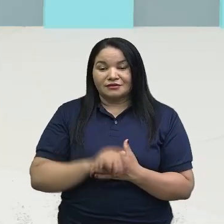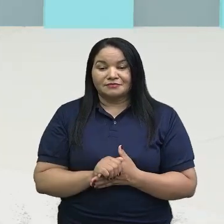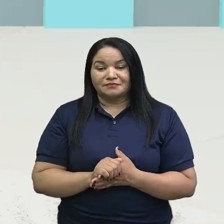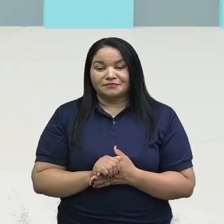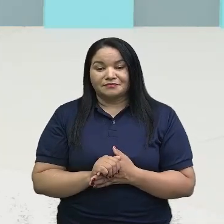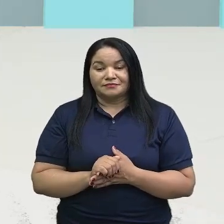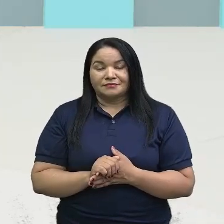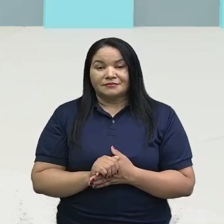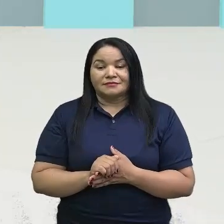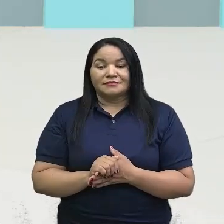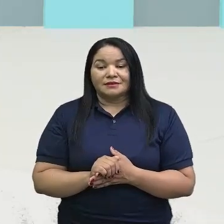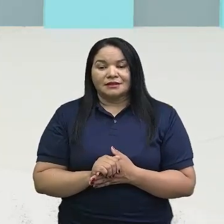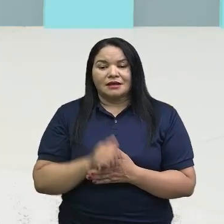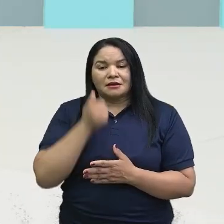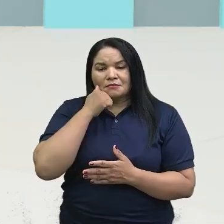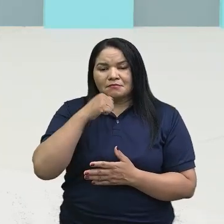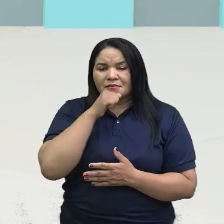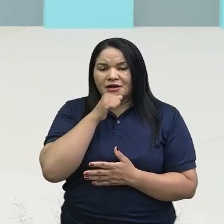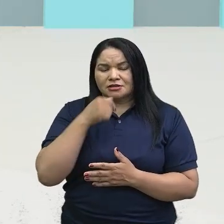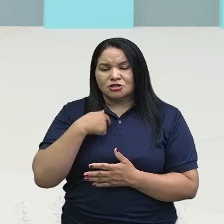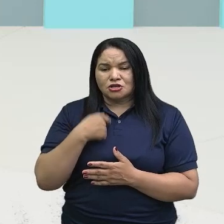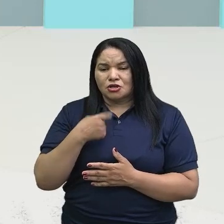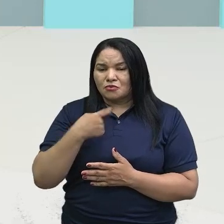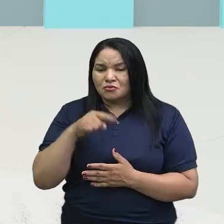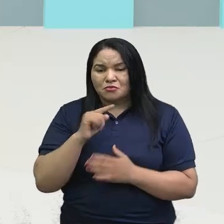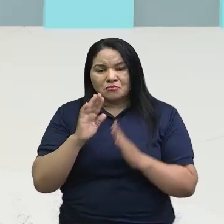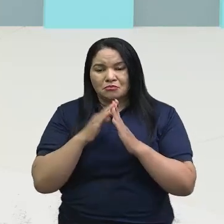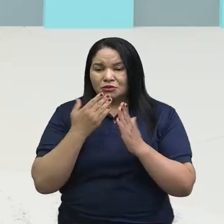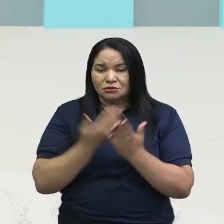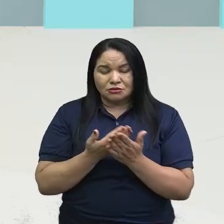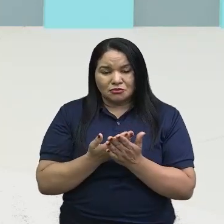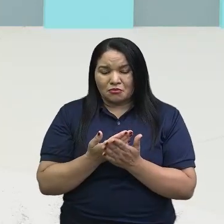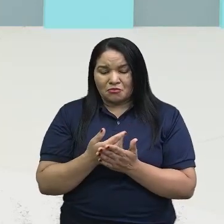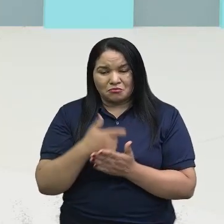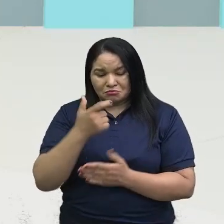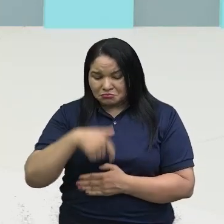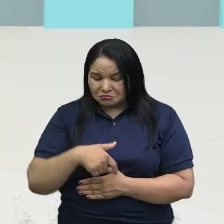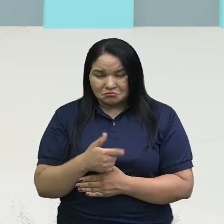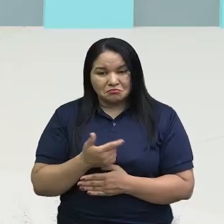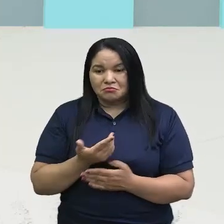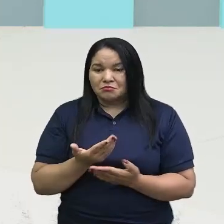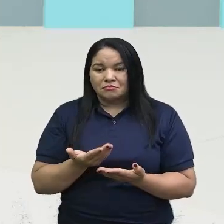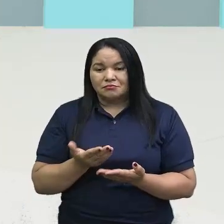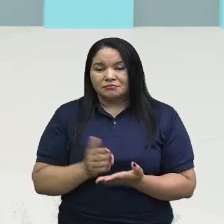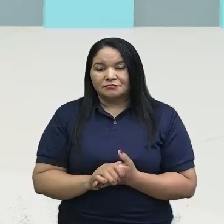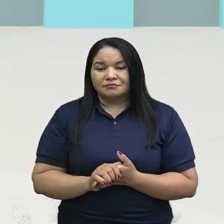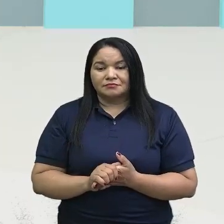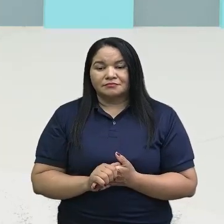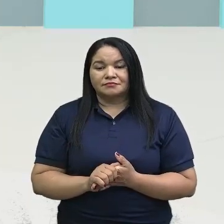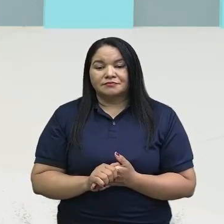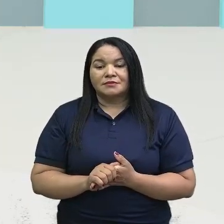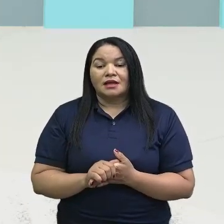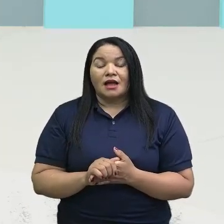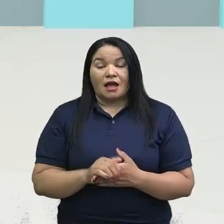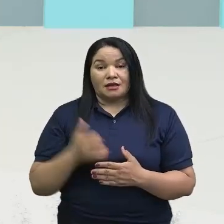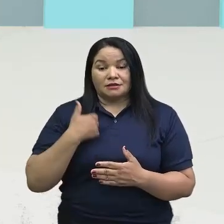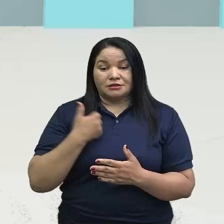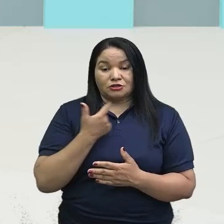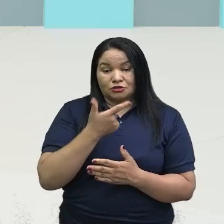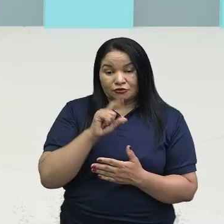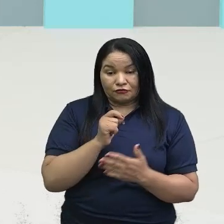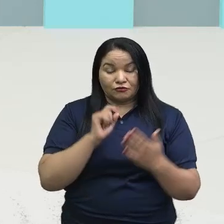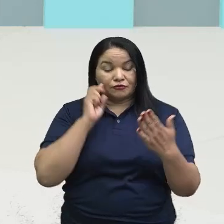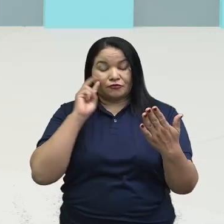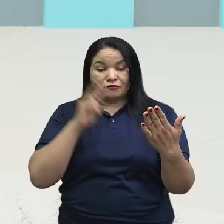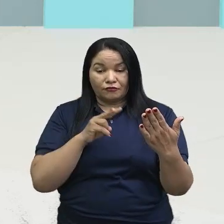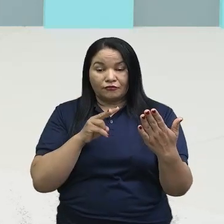da conjunção E. Mãe, eu não posso ir para a escola desse jeito. Aos 20 anos, ela olha para si mesma